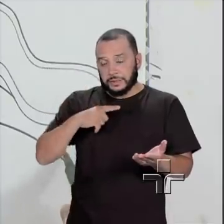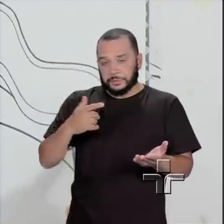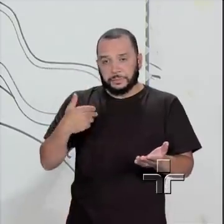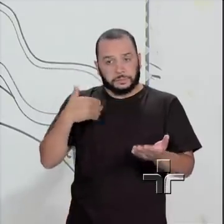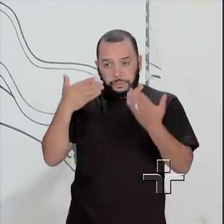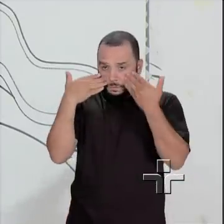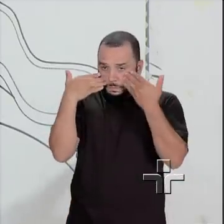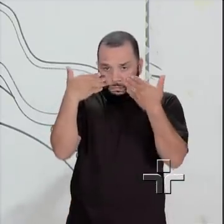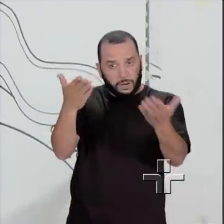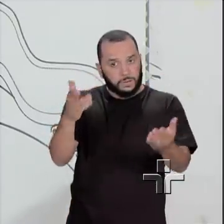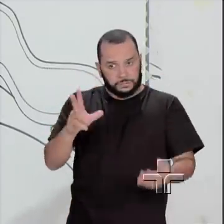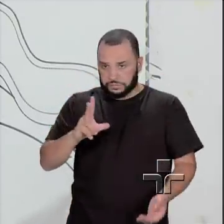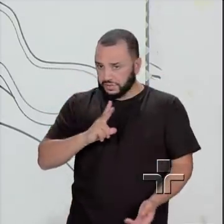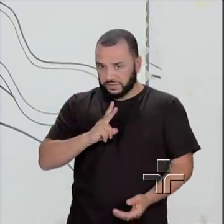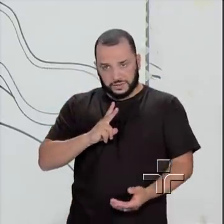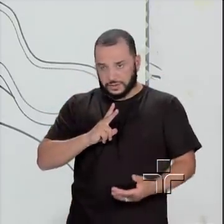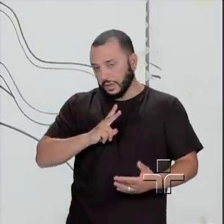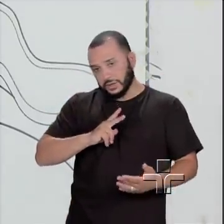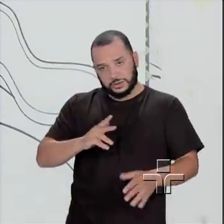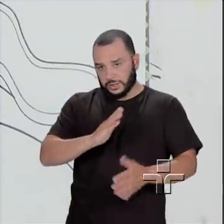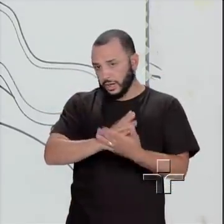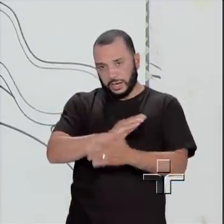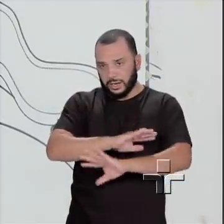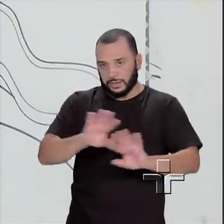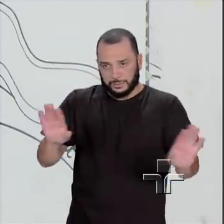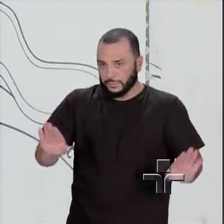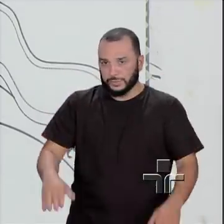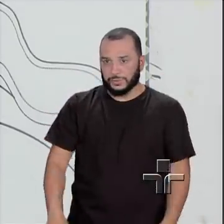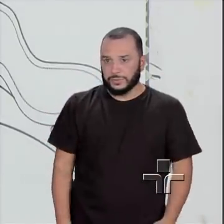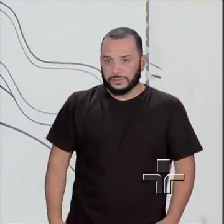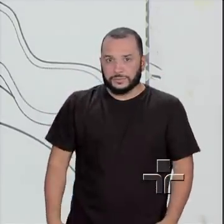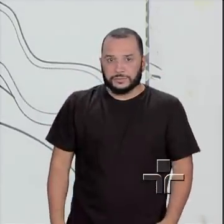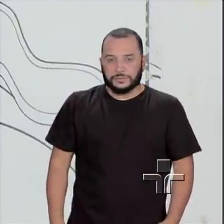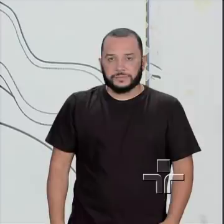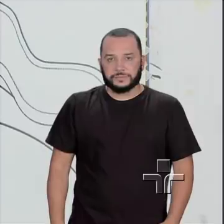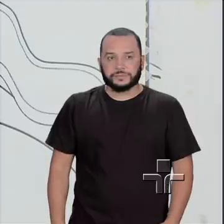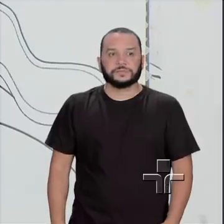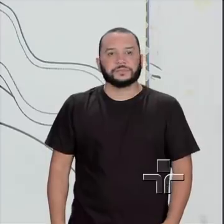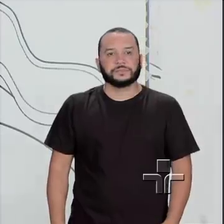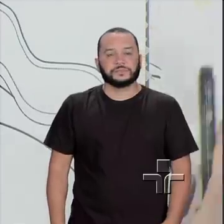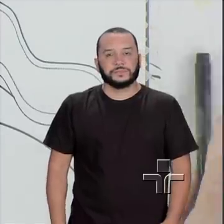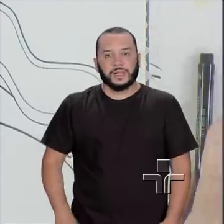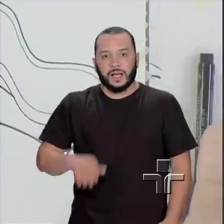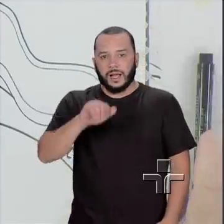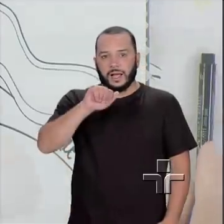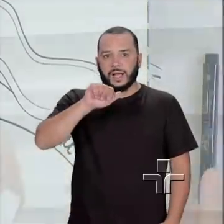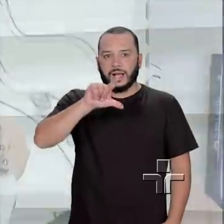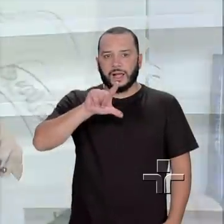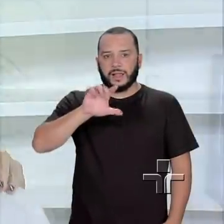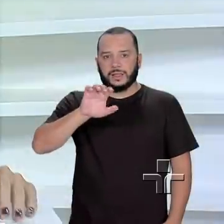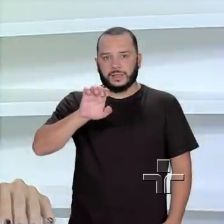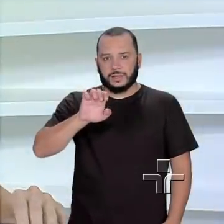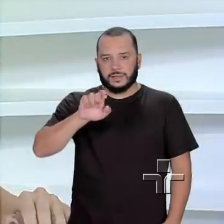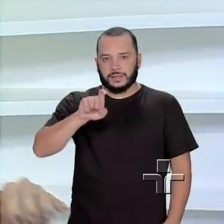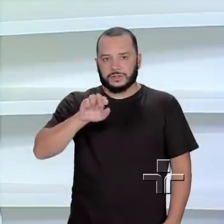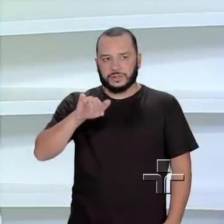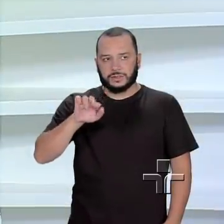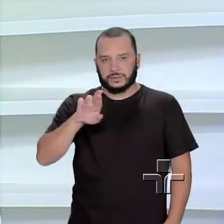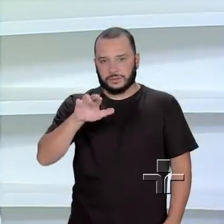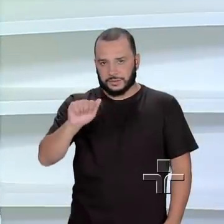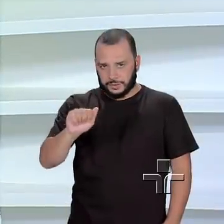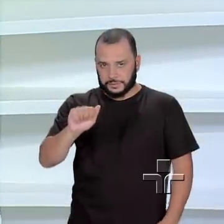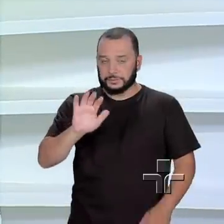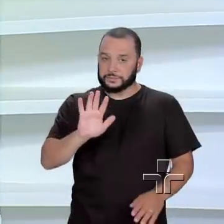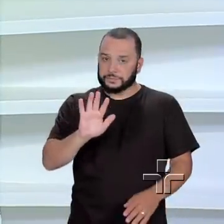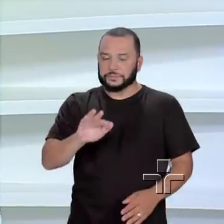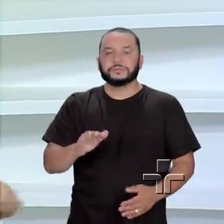chamar de privacidade em rede. Alexandra Lohas. Olhando justamente por a